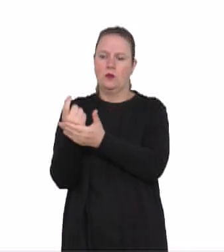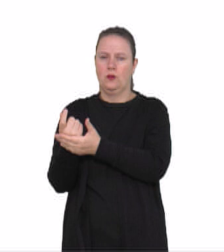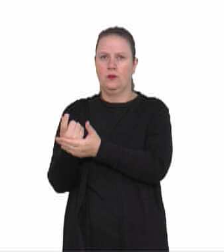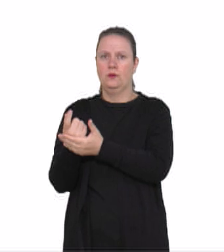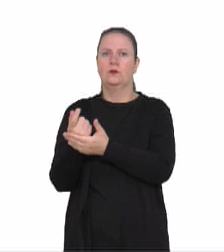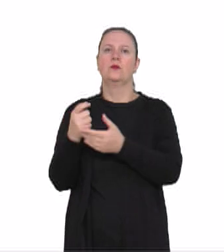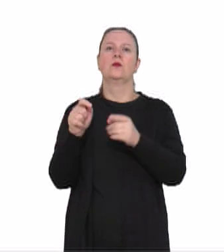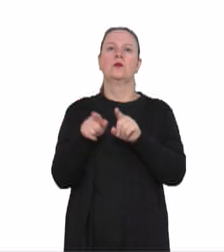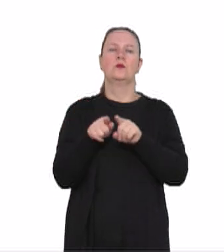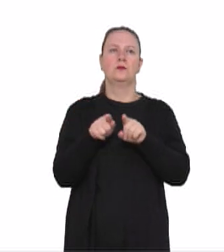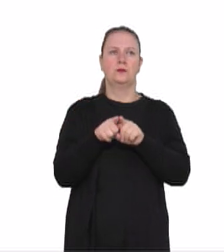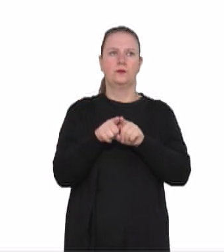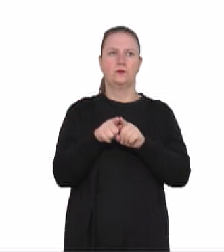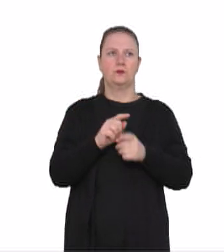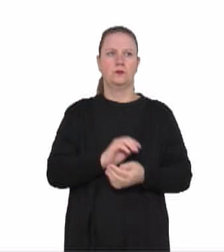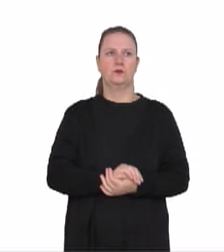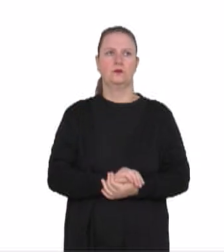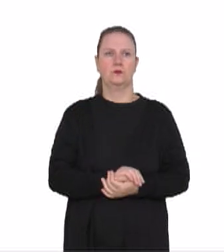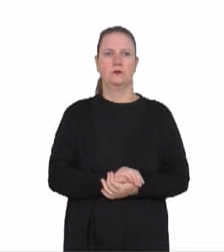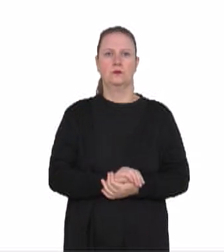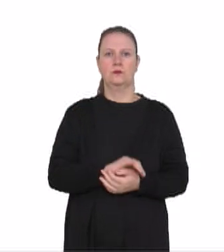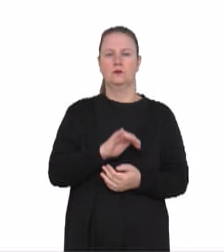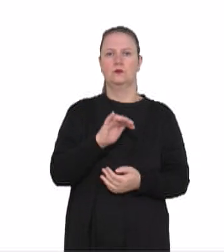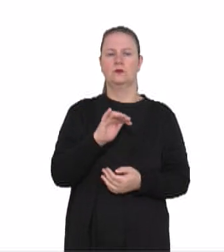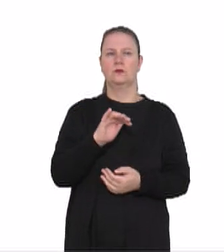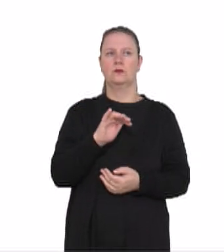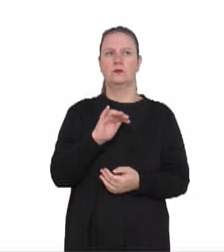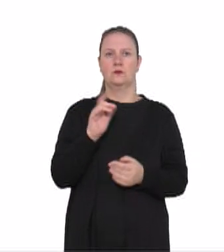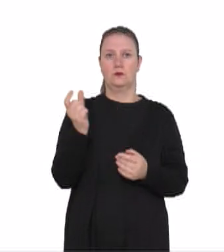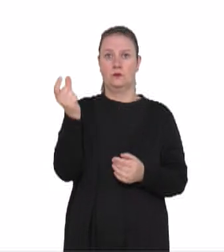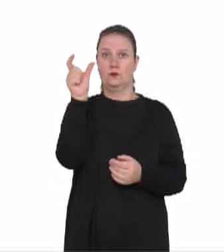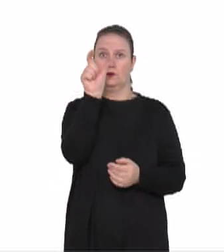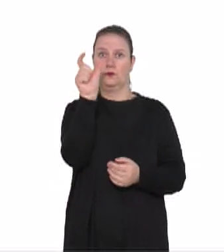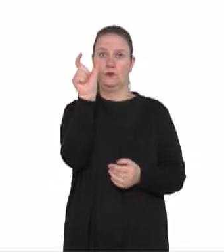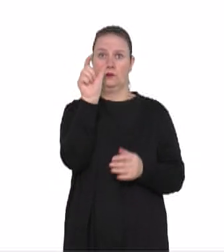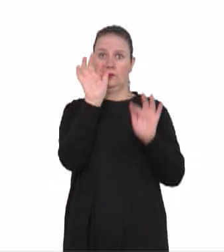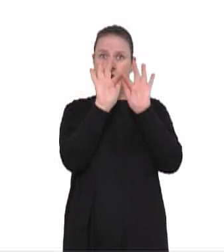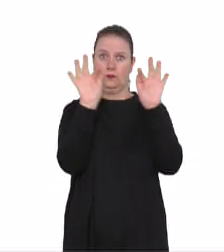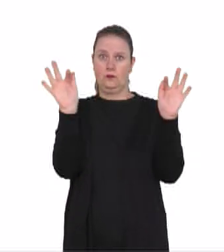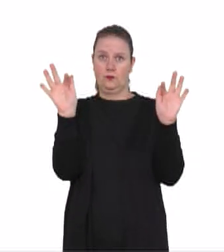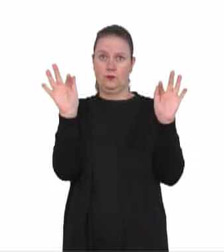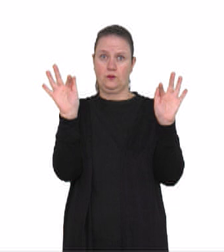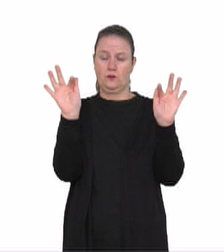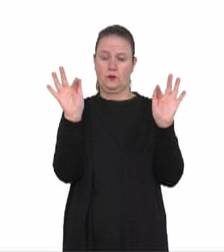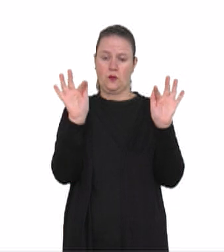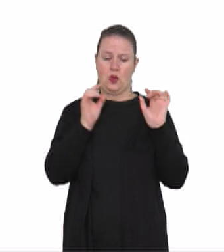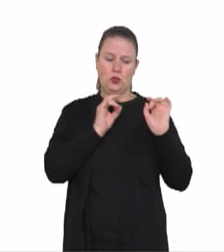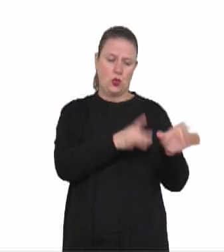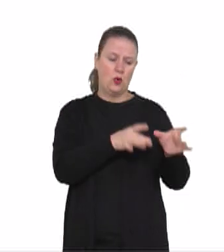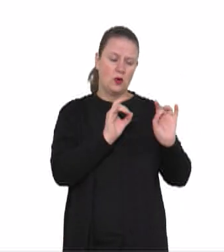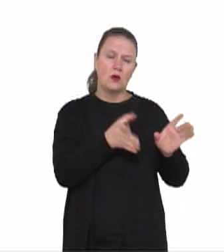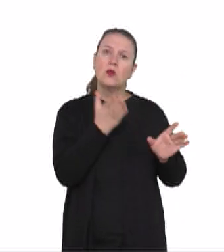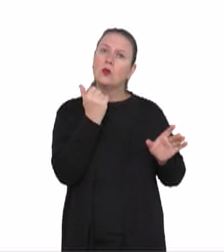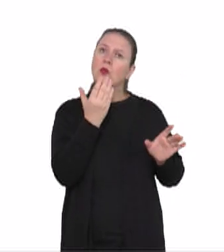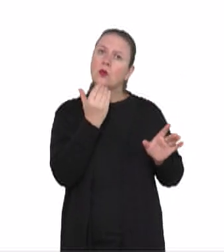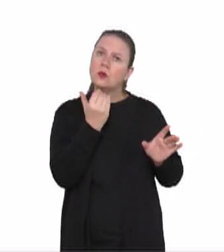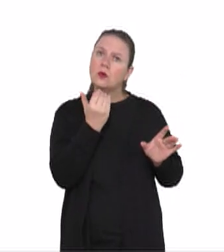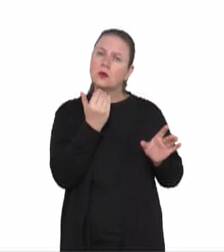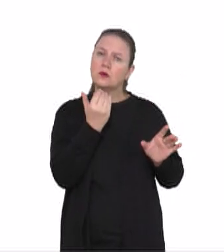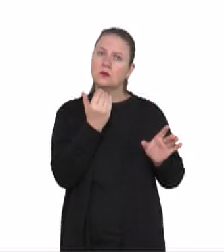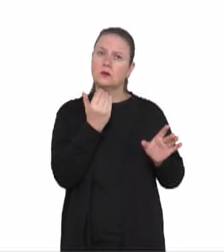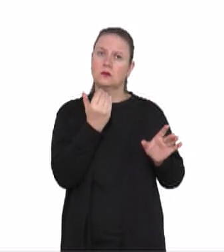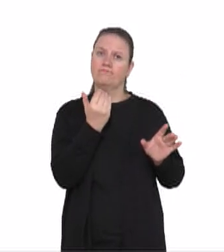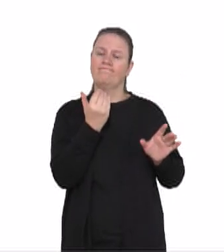food waste, daí vocês completam ali, harmful to the environment. Então, desperdício de comida, alguma coisa, né?